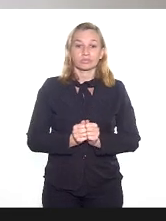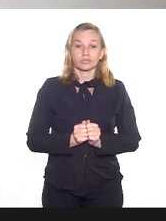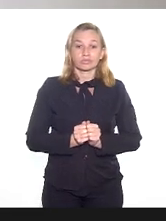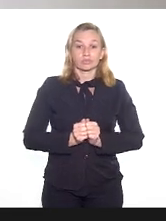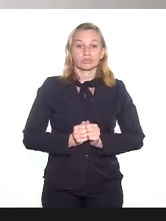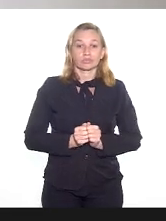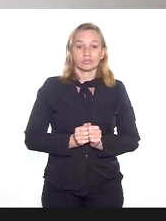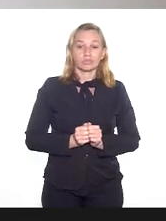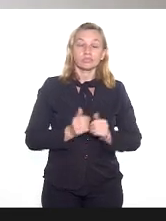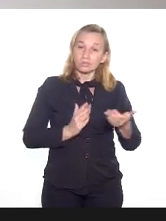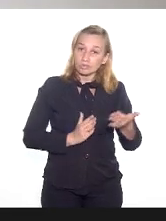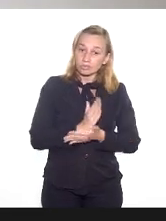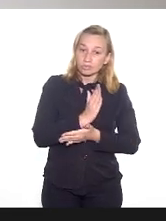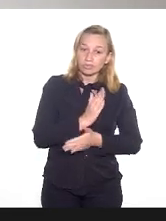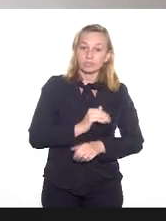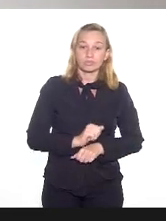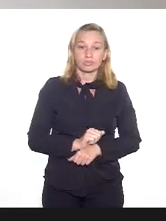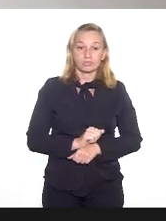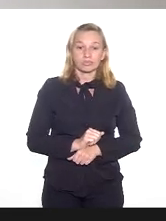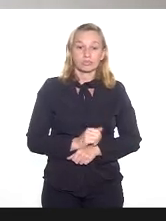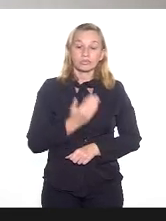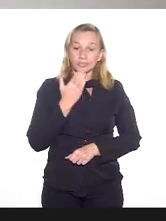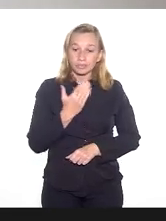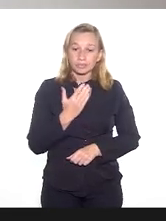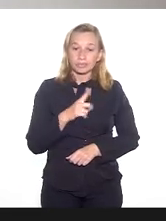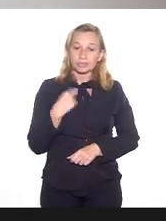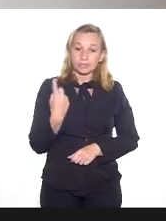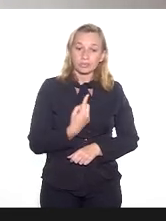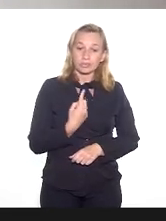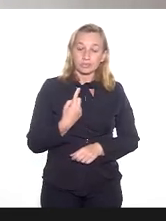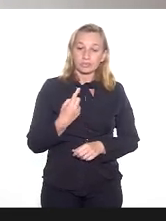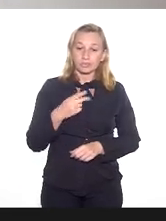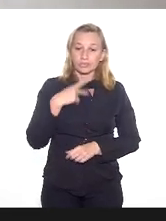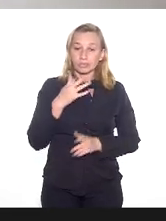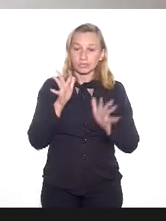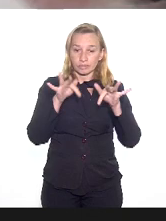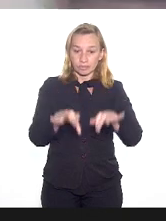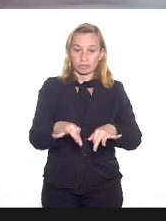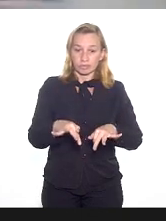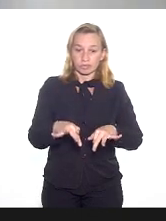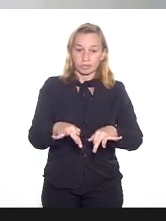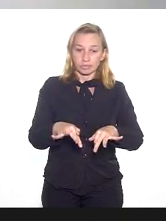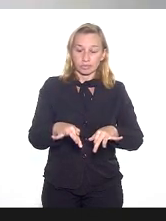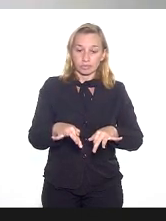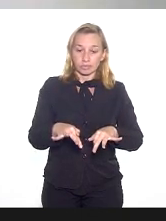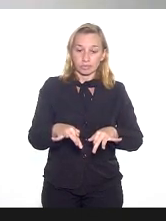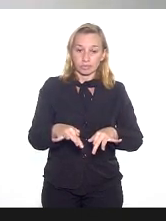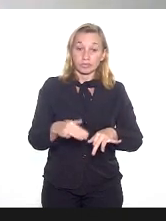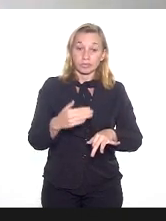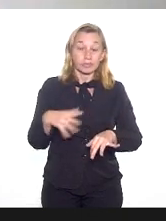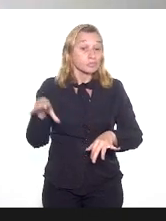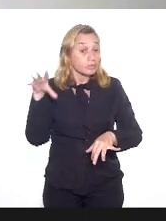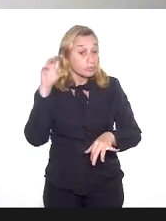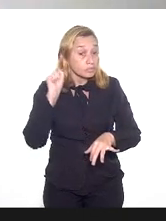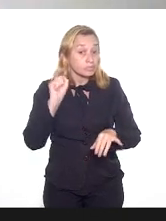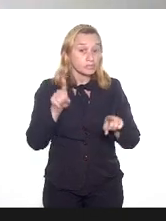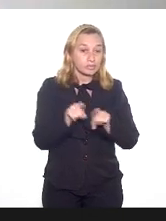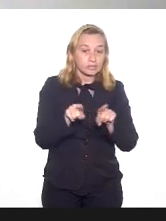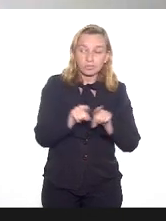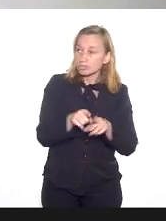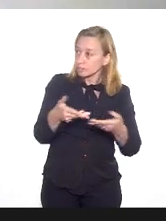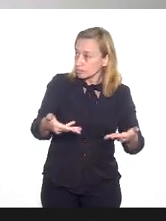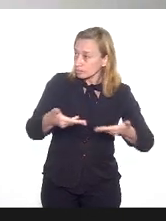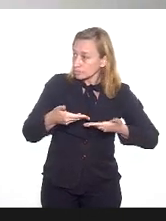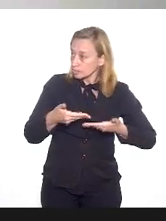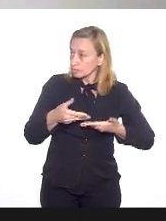dessa aprovação, mas vou sugerir que a gente faça as nossas declarações finais, inclusive posso ouvir também aqui os nossos